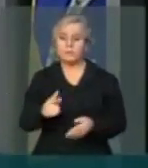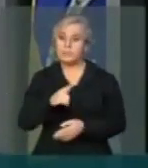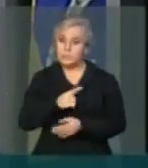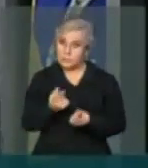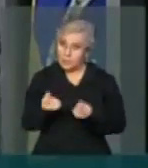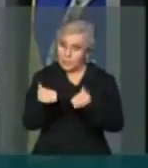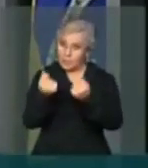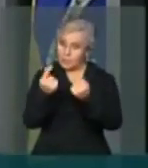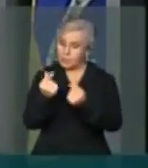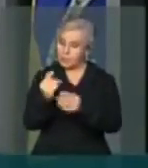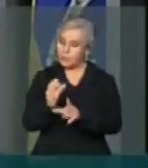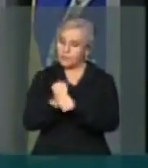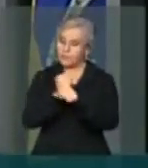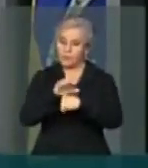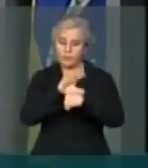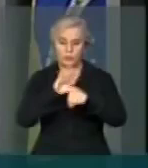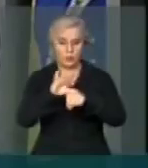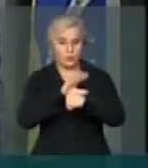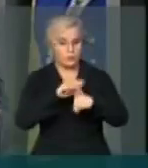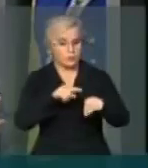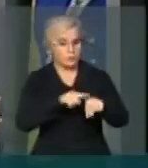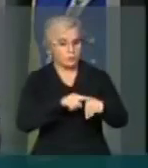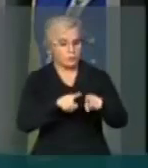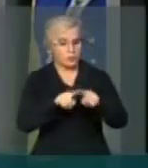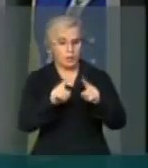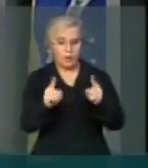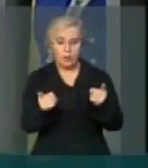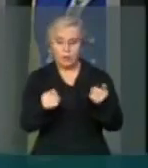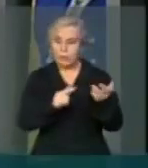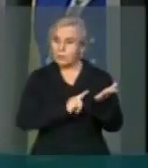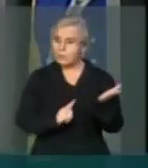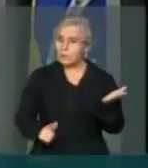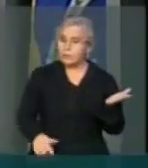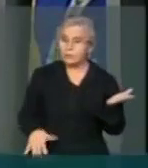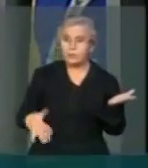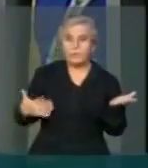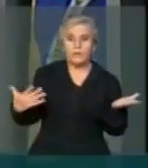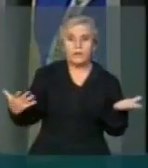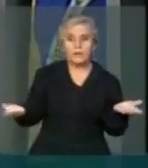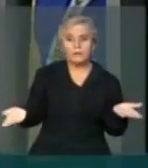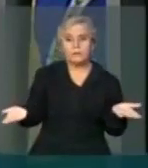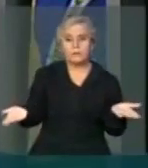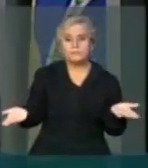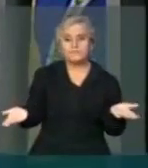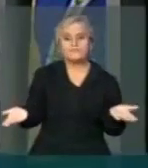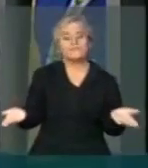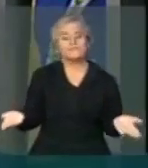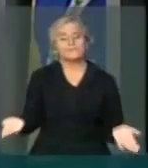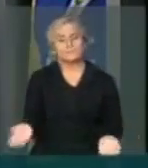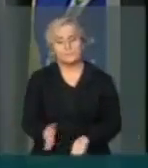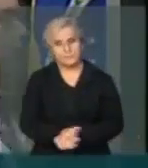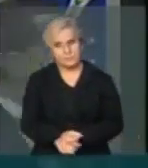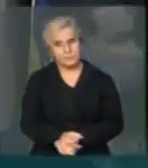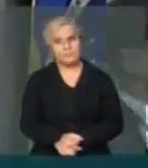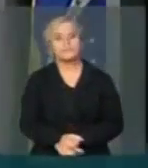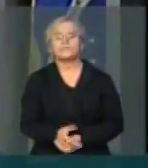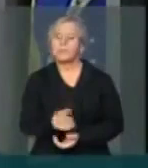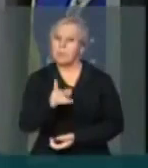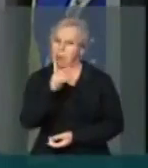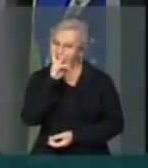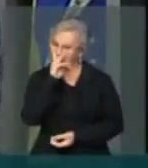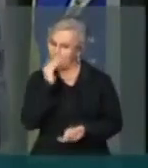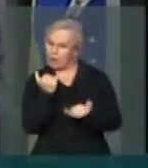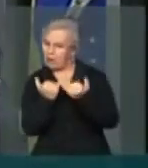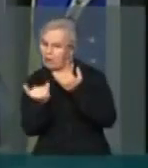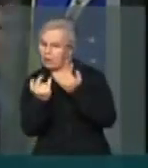recursos do fundo constitucional, e só me resta uma coisa, eu acho que meteram a mão